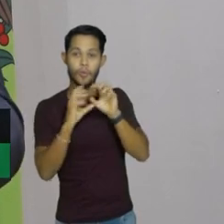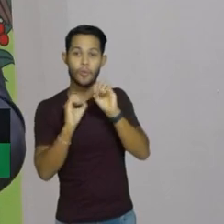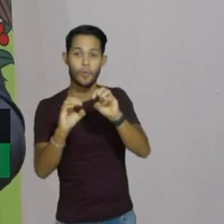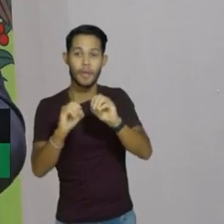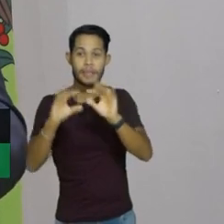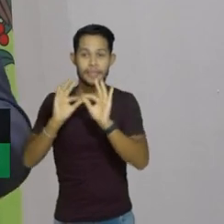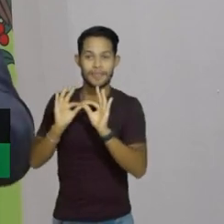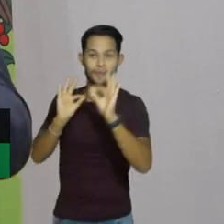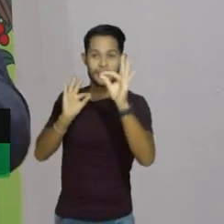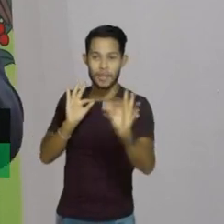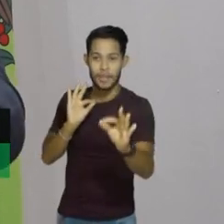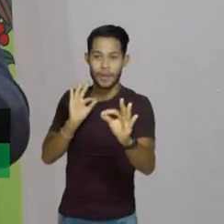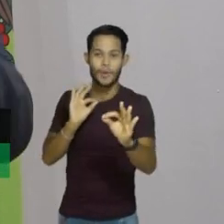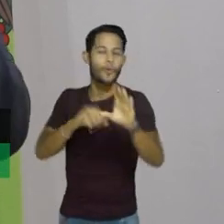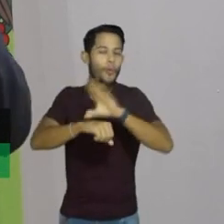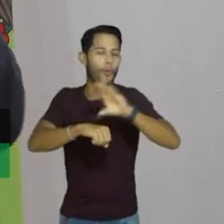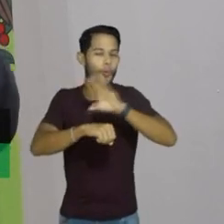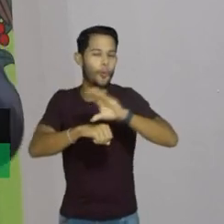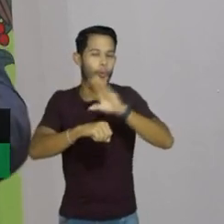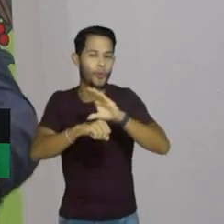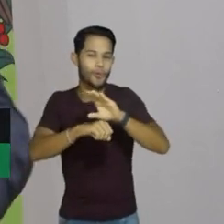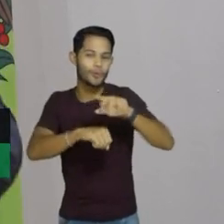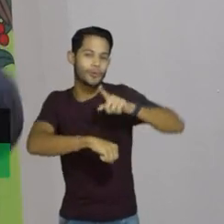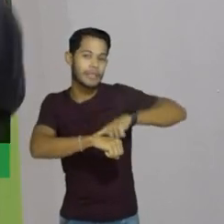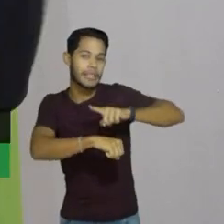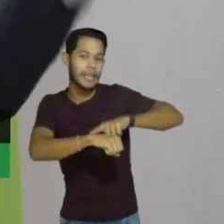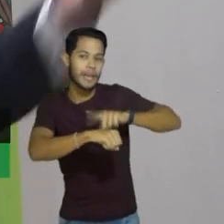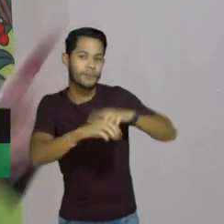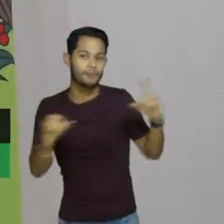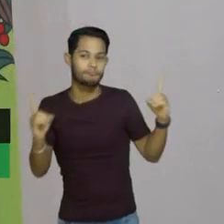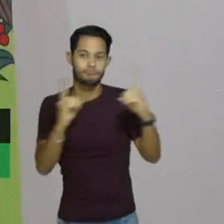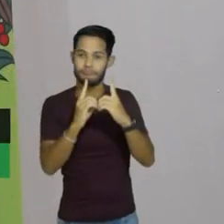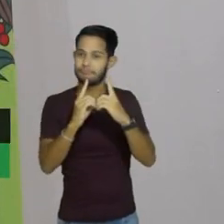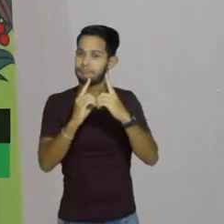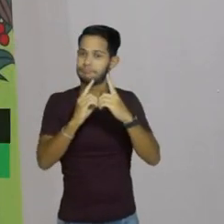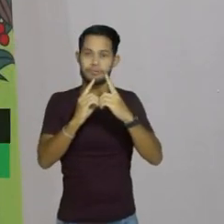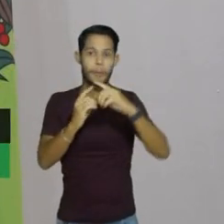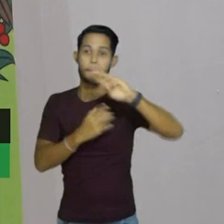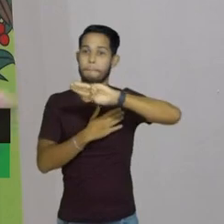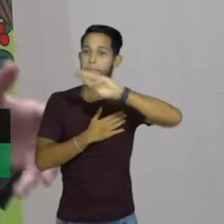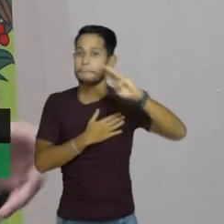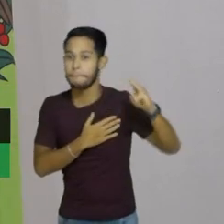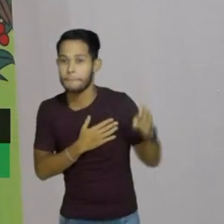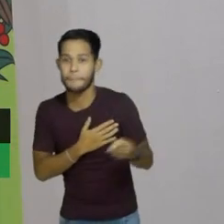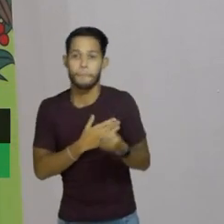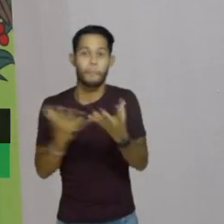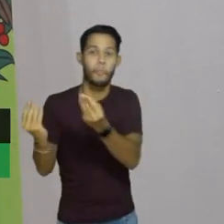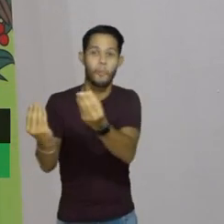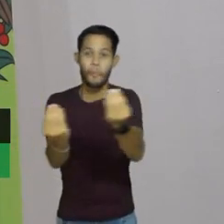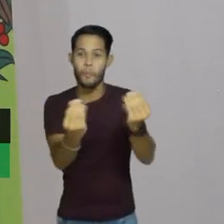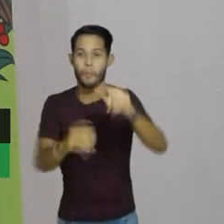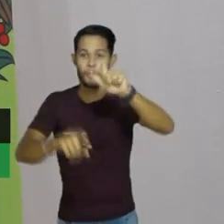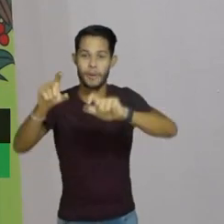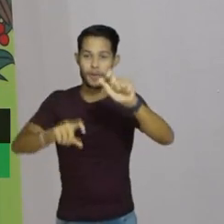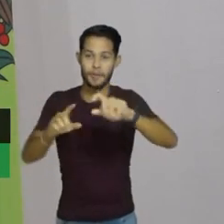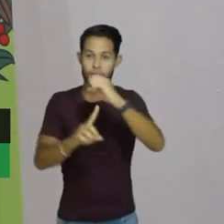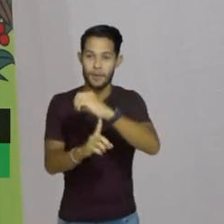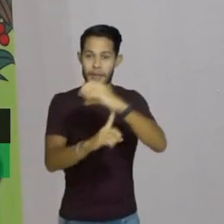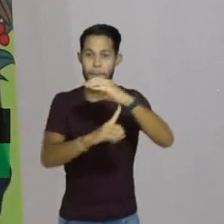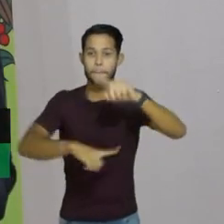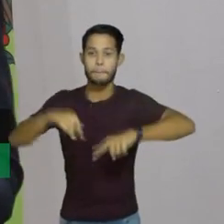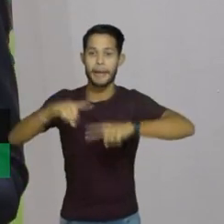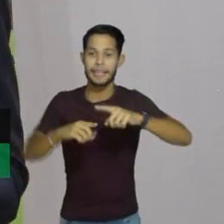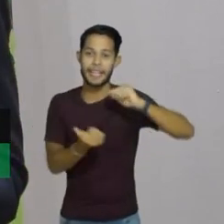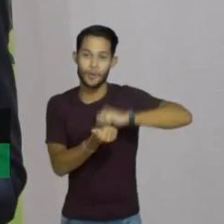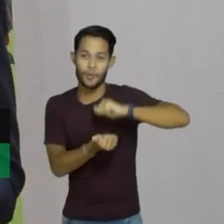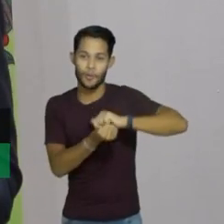cursos de curta duração permitem a muitos milhares de catarinenses e de brasileiros, até de modo geral, acessarem um material de excelente qualidade. O